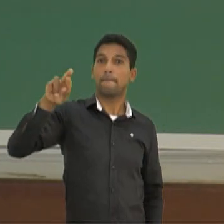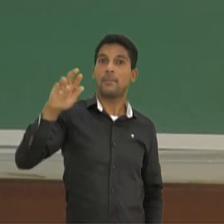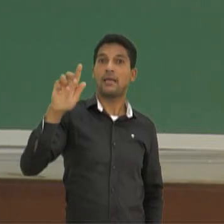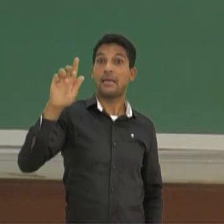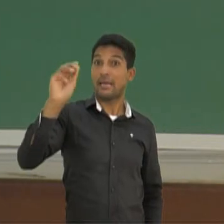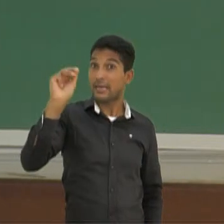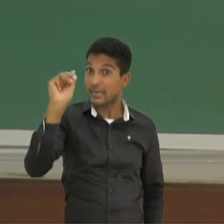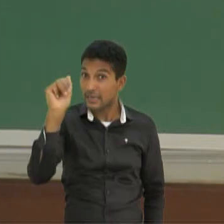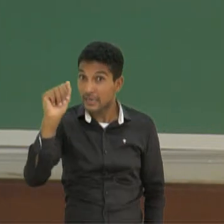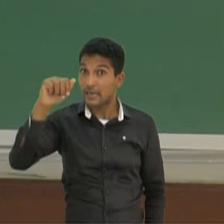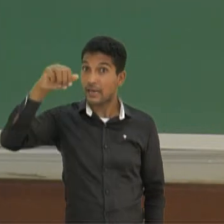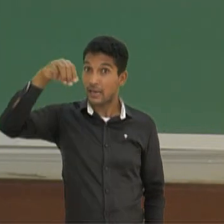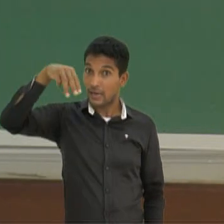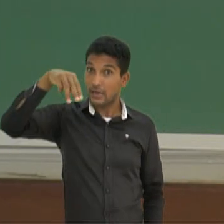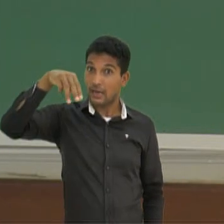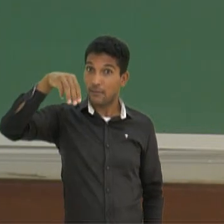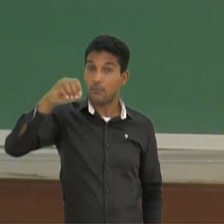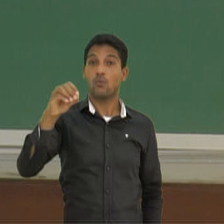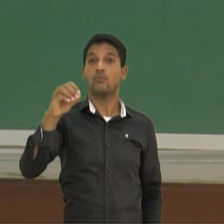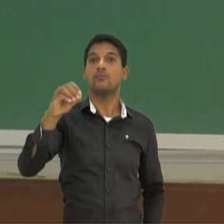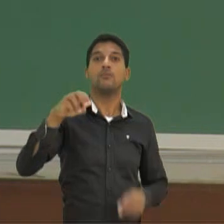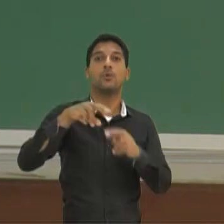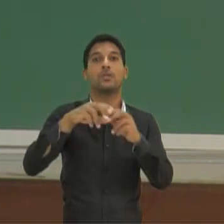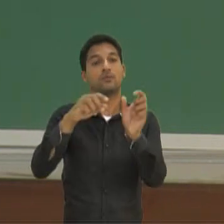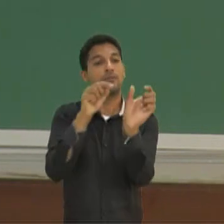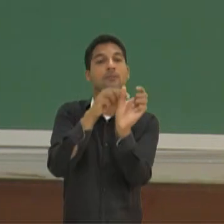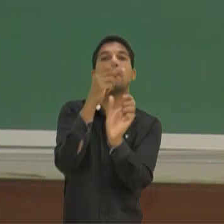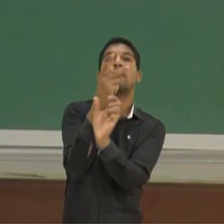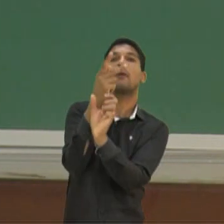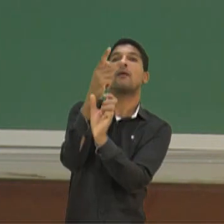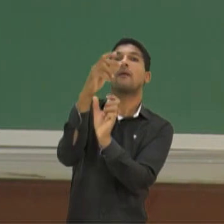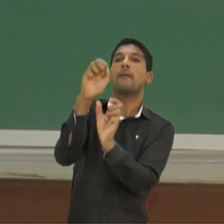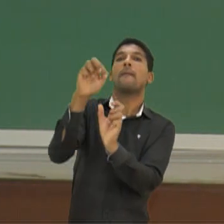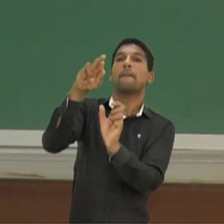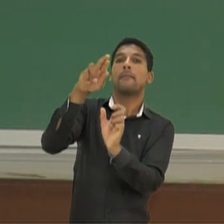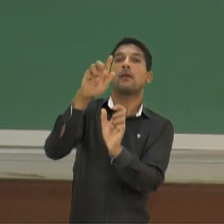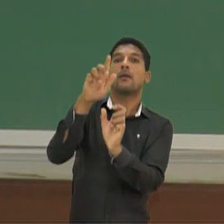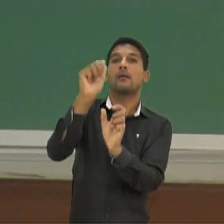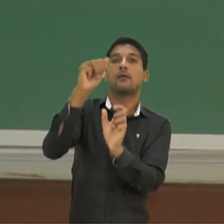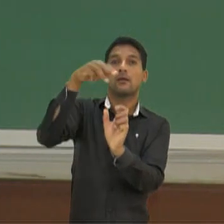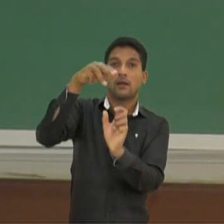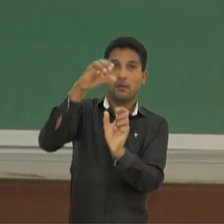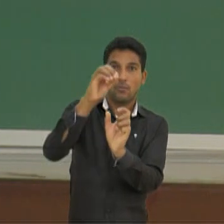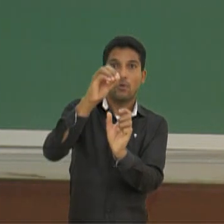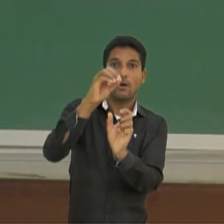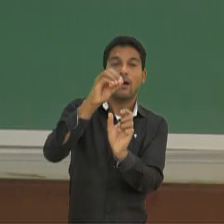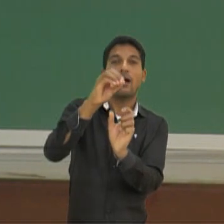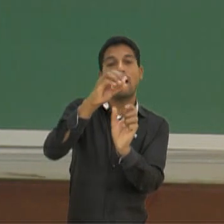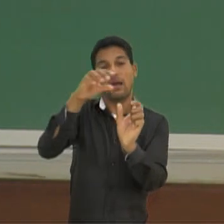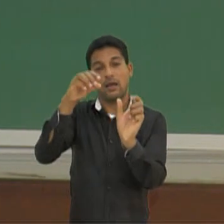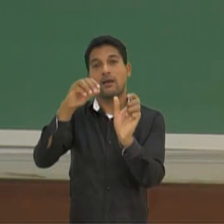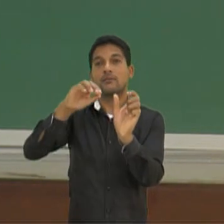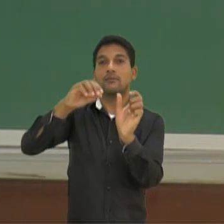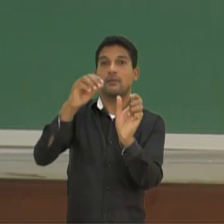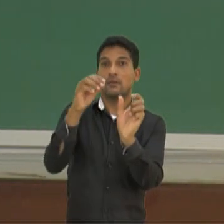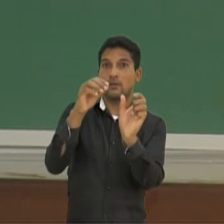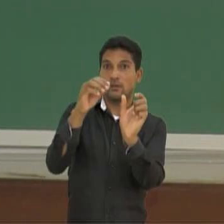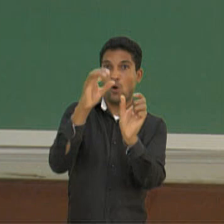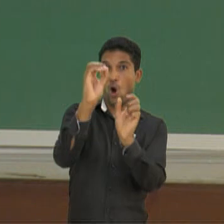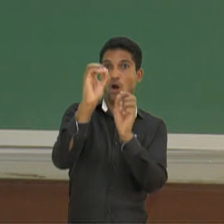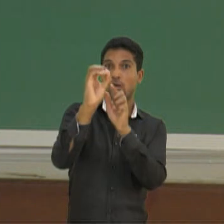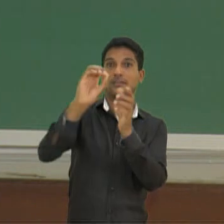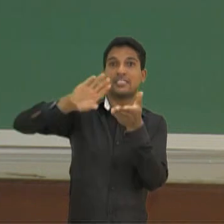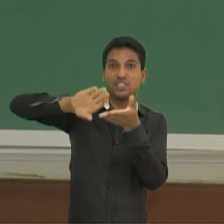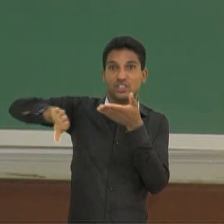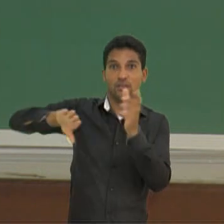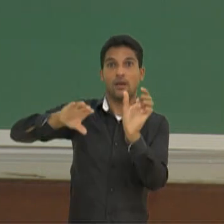aí, descreveu que foi utilizada a palavra Pérgamo, foi eliminado ali a última letra, né, a letra O,